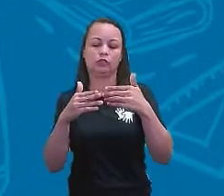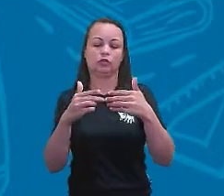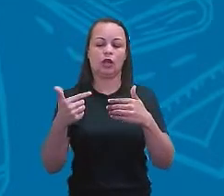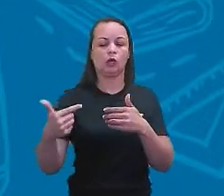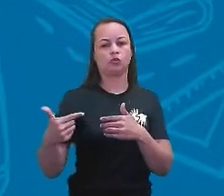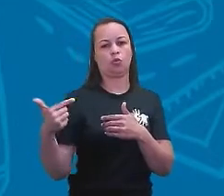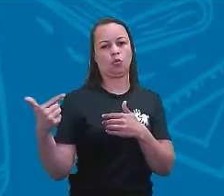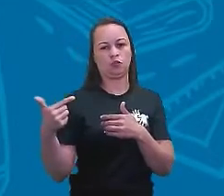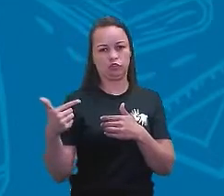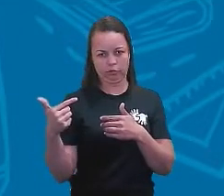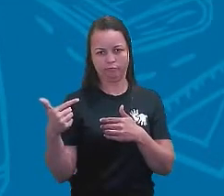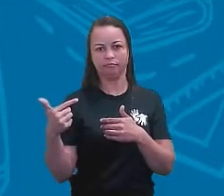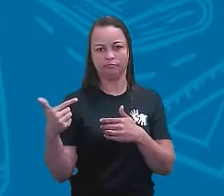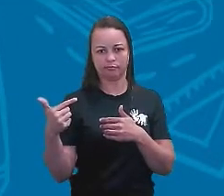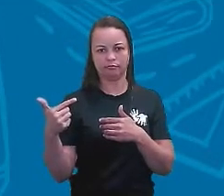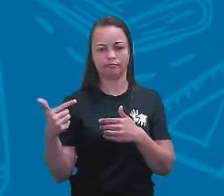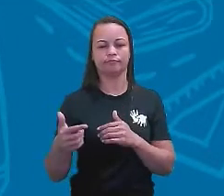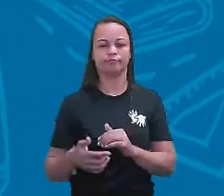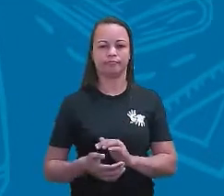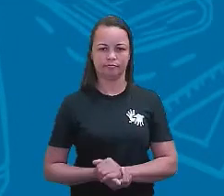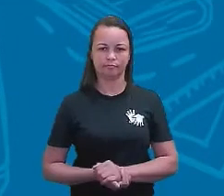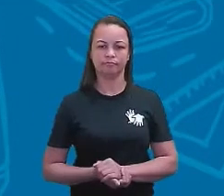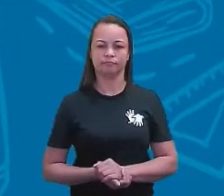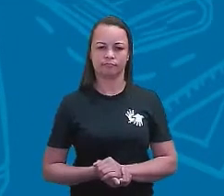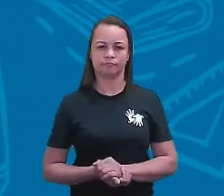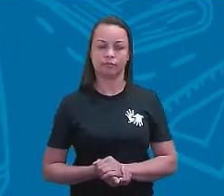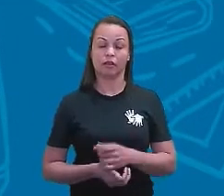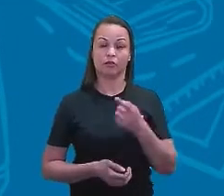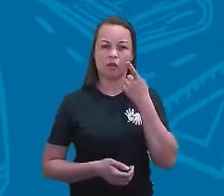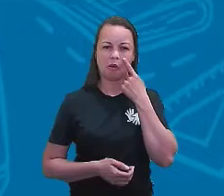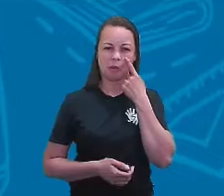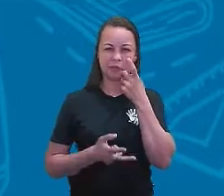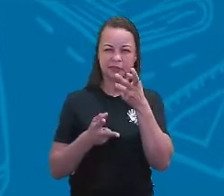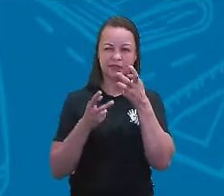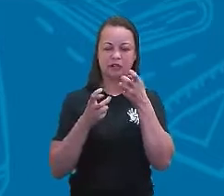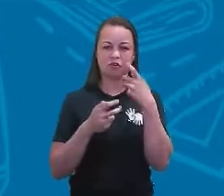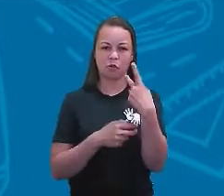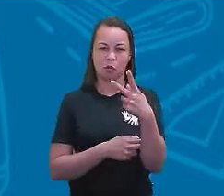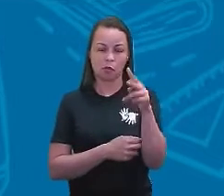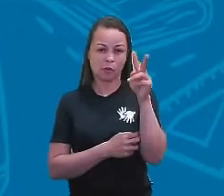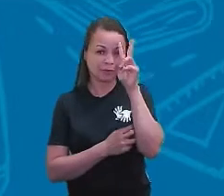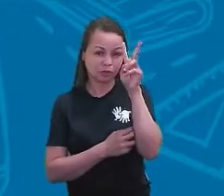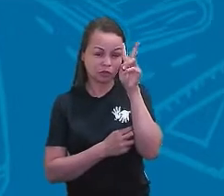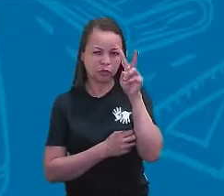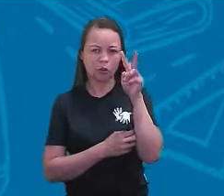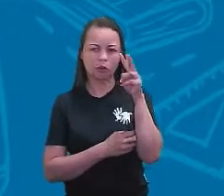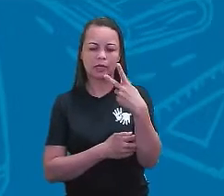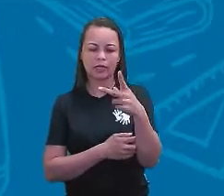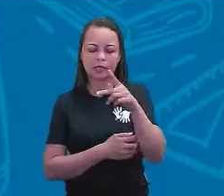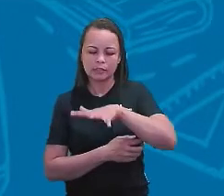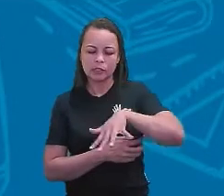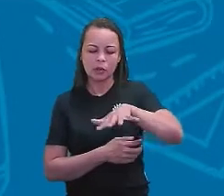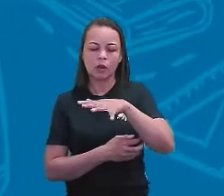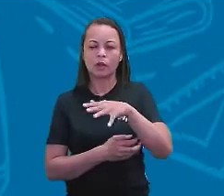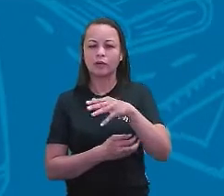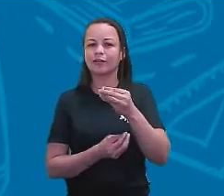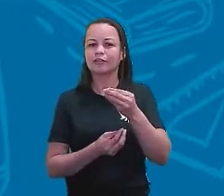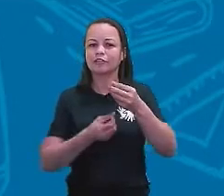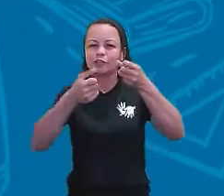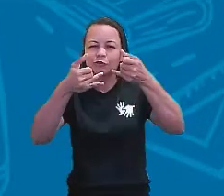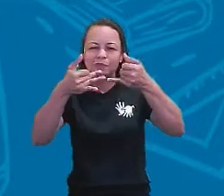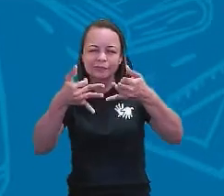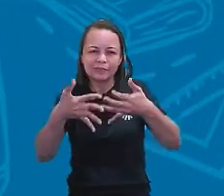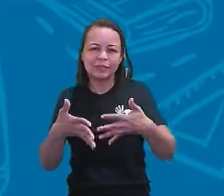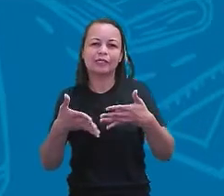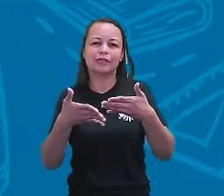é anginotensina 2. Vê como essa história, veja como todo esse ambiente que a gente está aqui relatando, que a